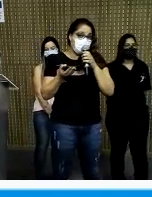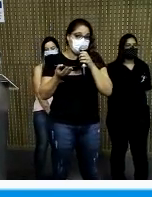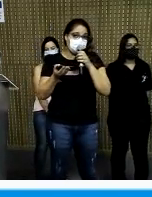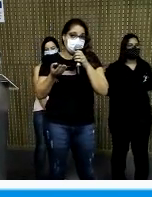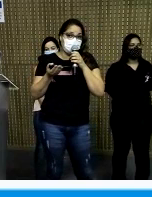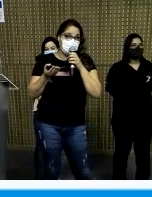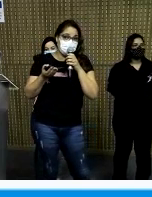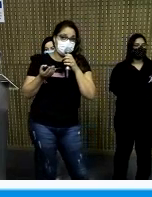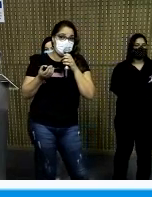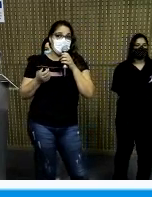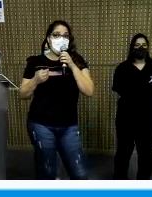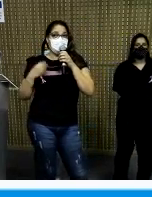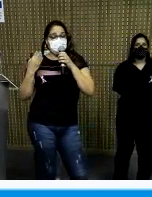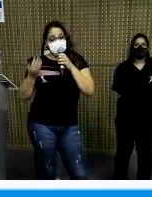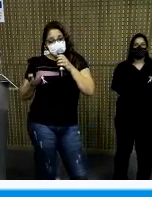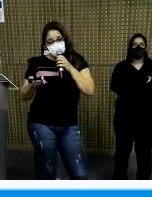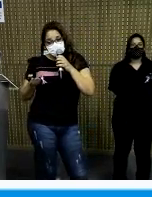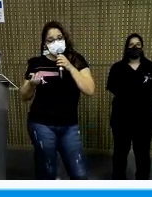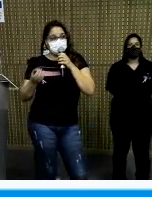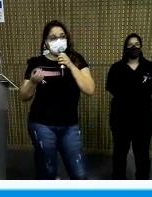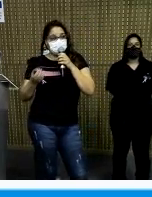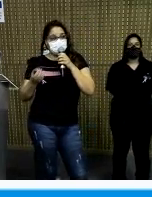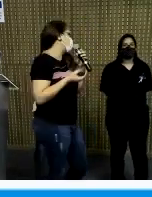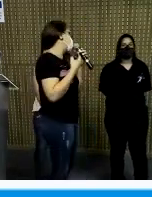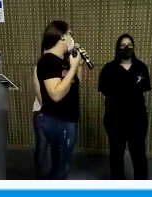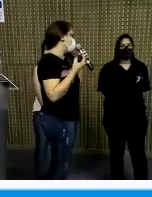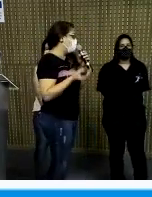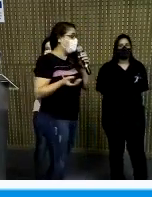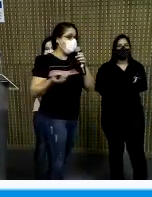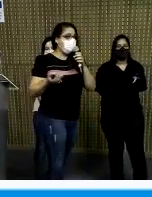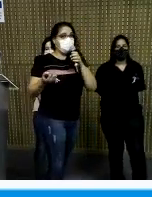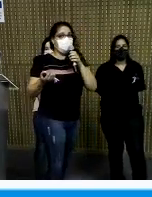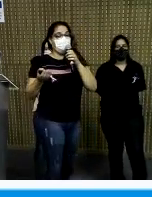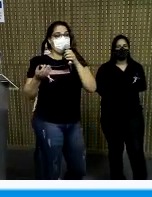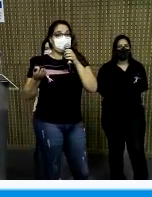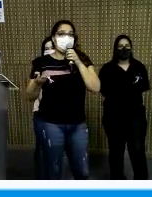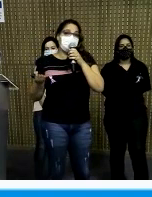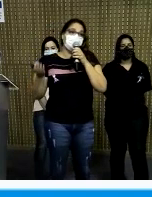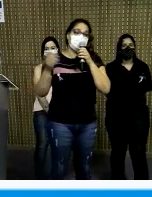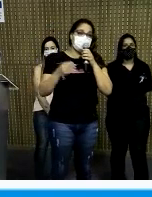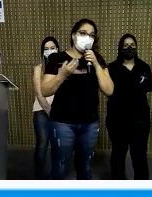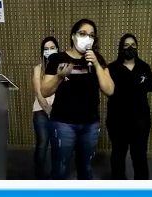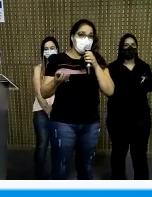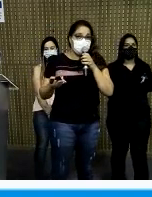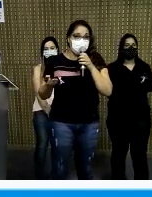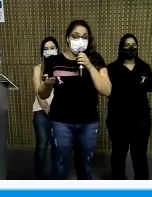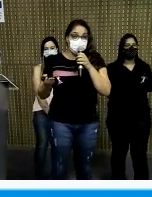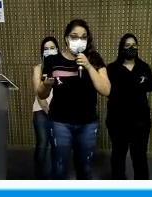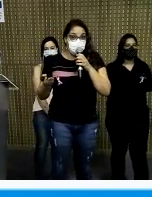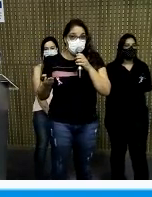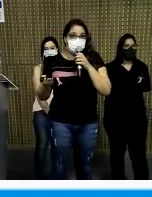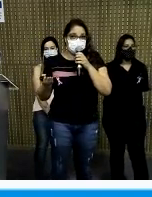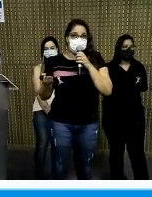do horário da unidade, e aí reclamar que a sala de vacina, né, não está atendendo, sendo que ela está cumprindo